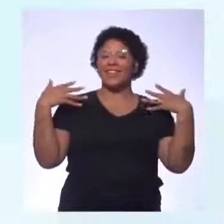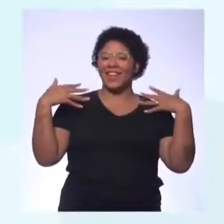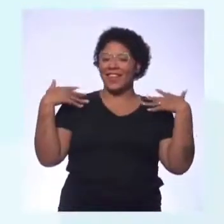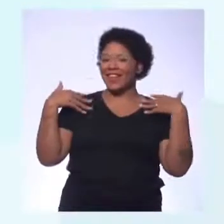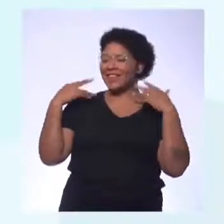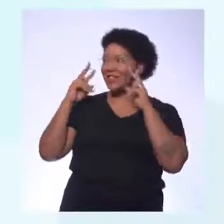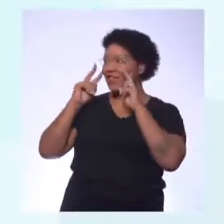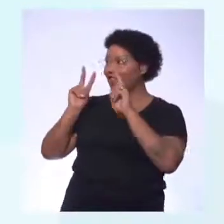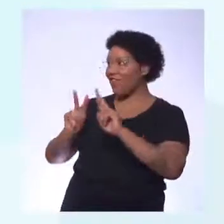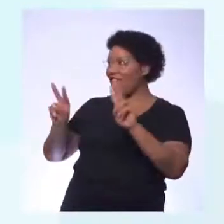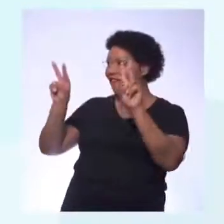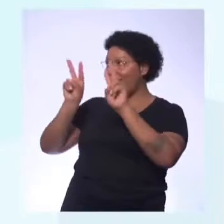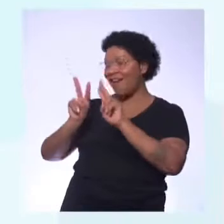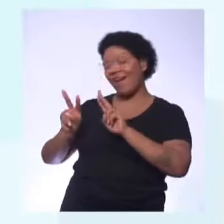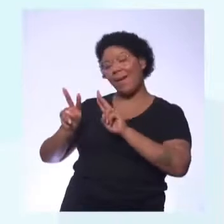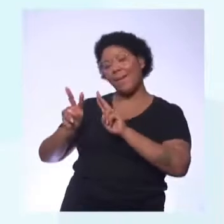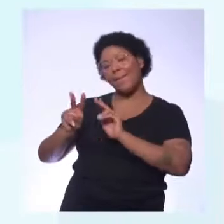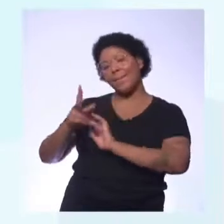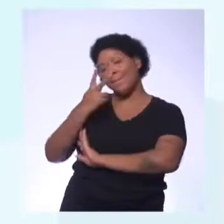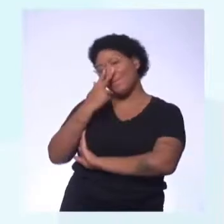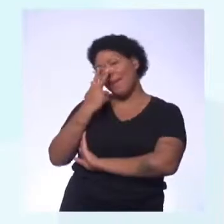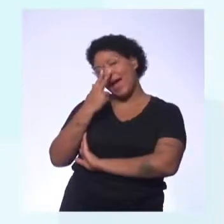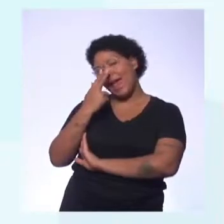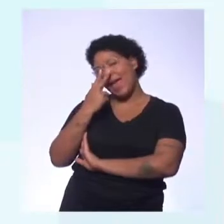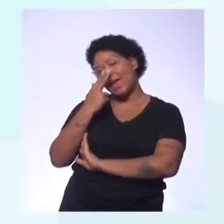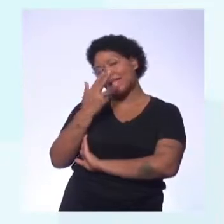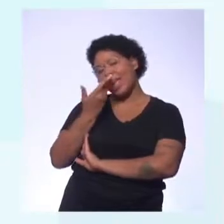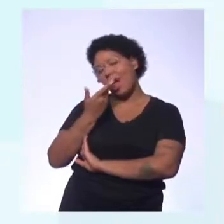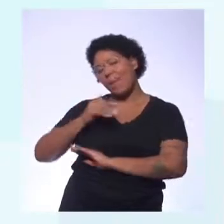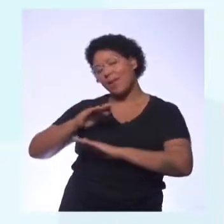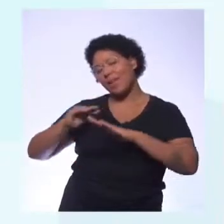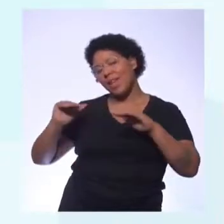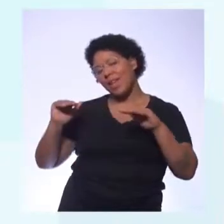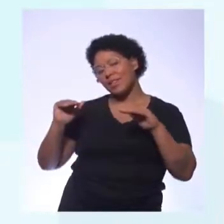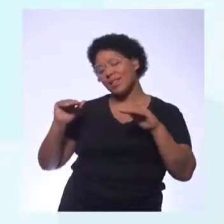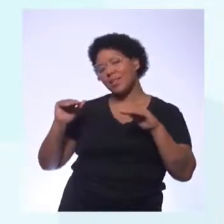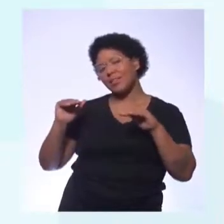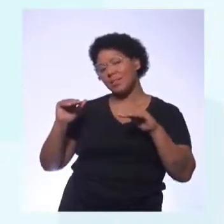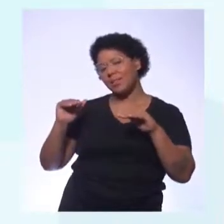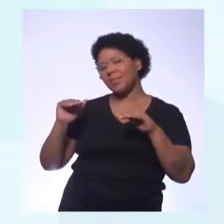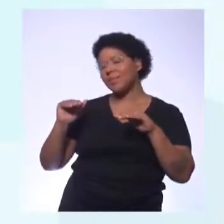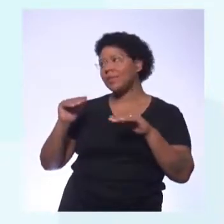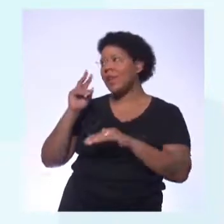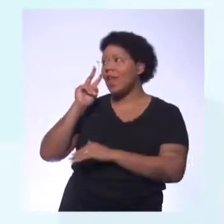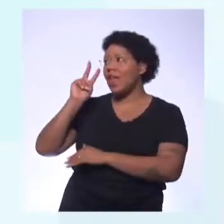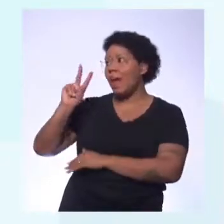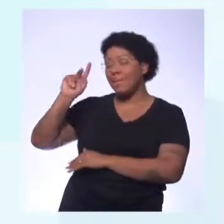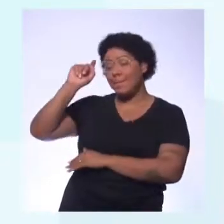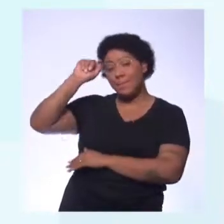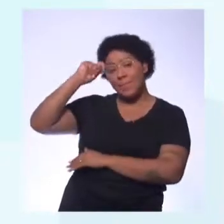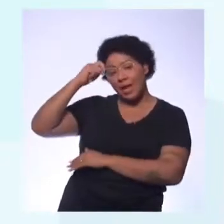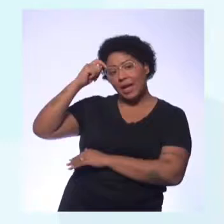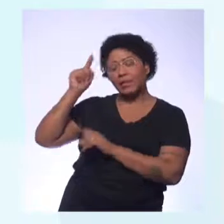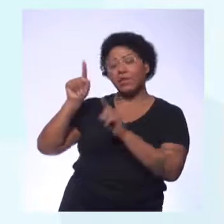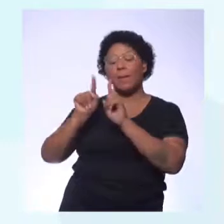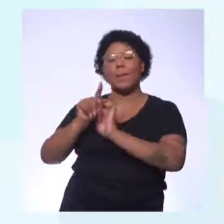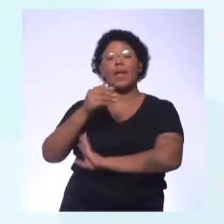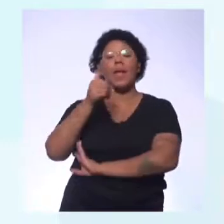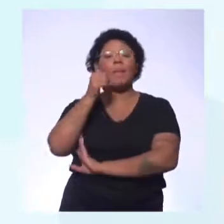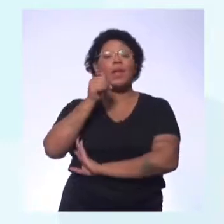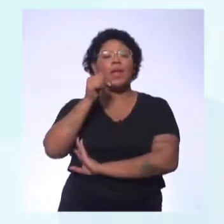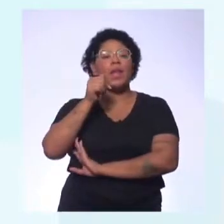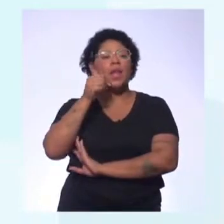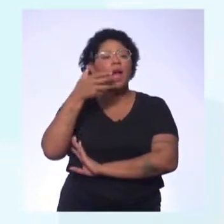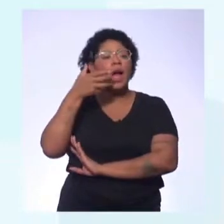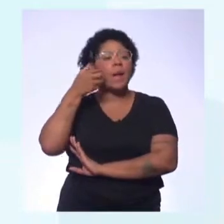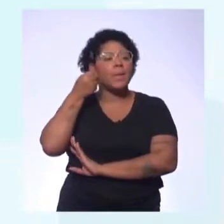ali para uma altura de uma criança, medianos, né? Sim. Altura mediana. O garoto negro, a menina branca. Negro